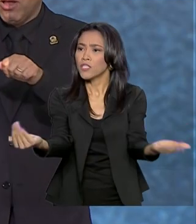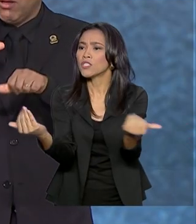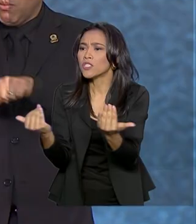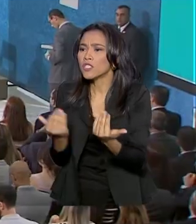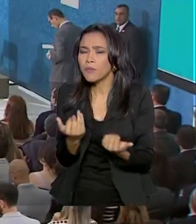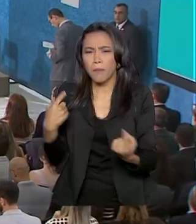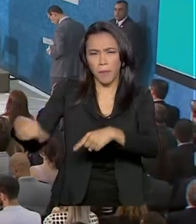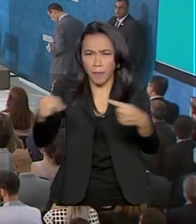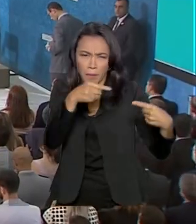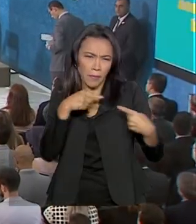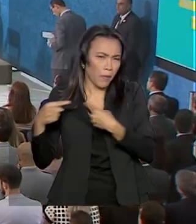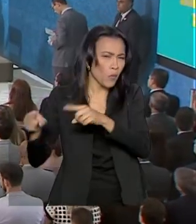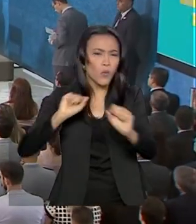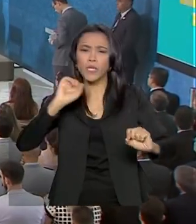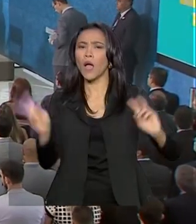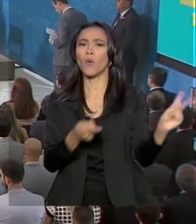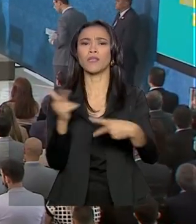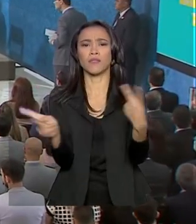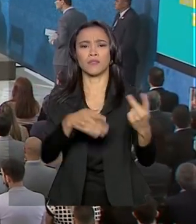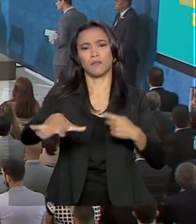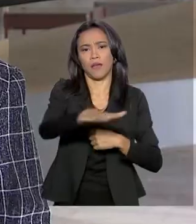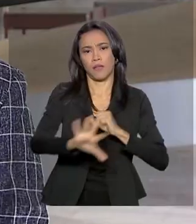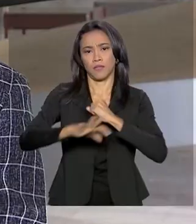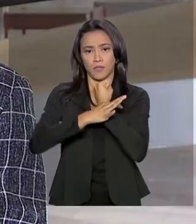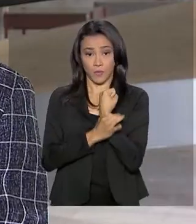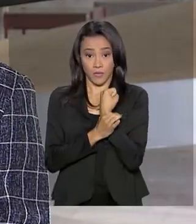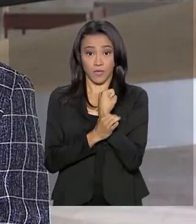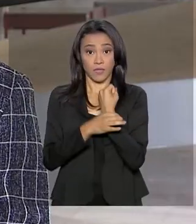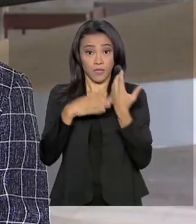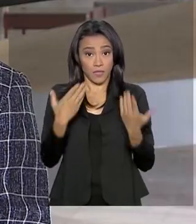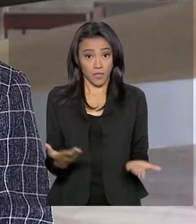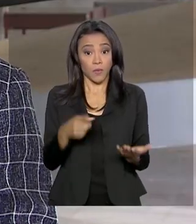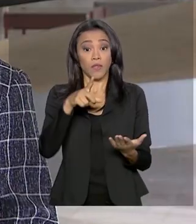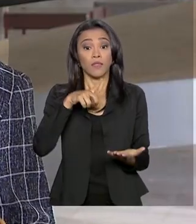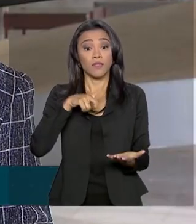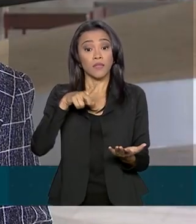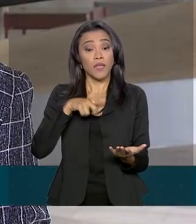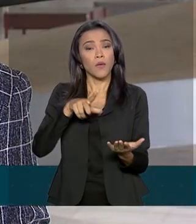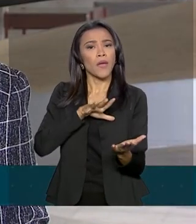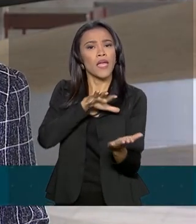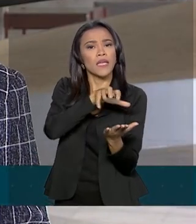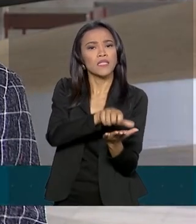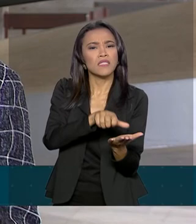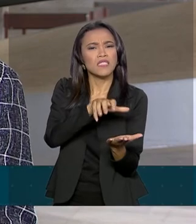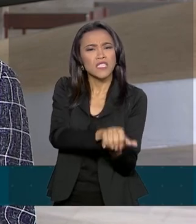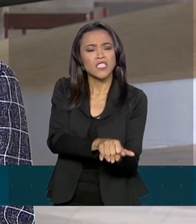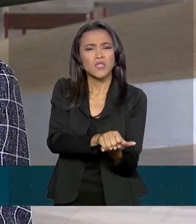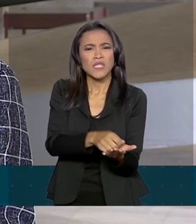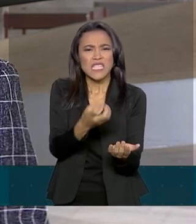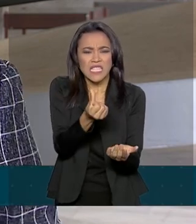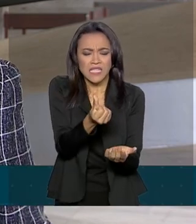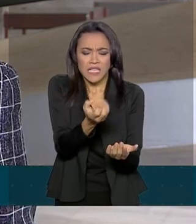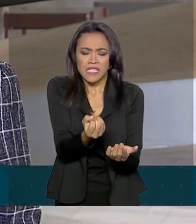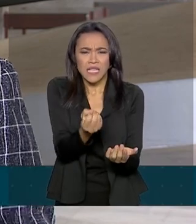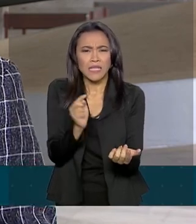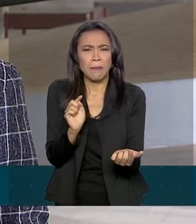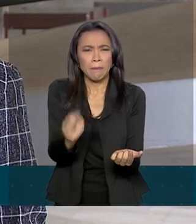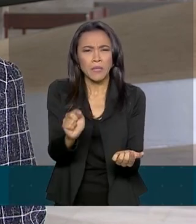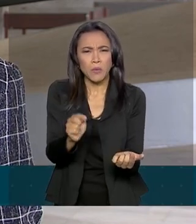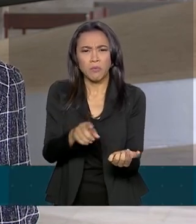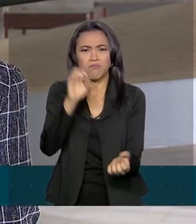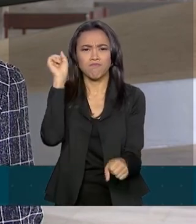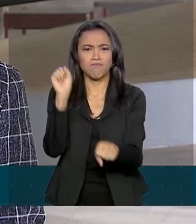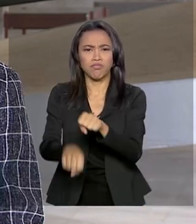necessidades atuais da segurança pública. Com o registro de 60 mil homicídios por ano no país, o